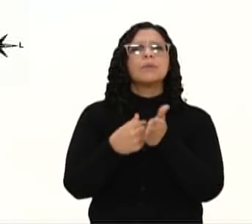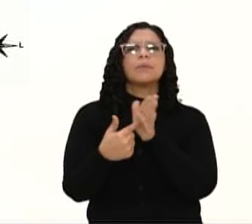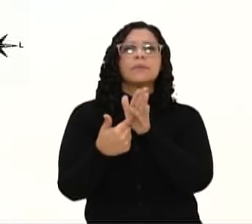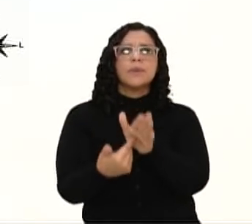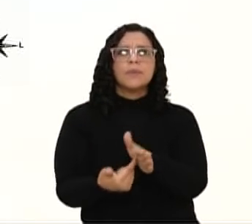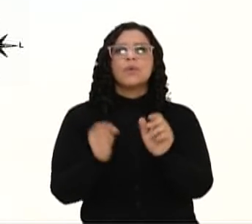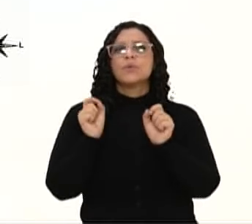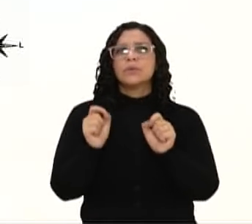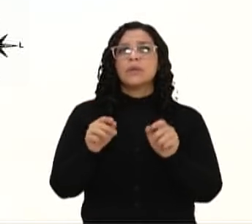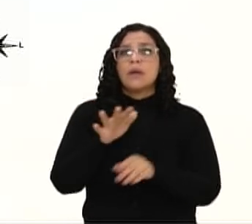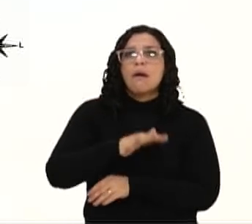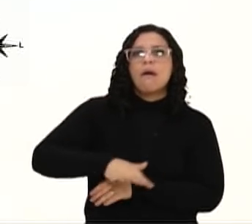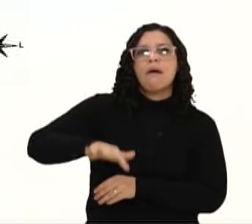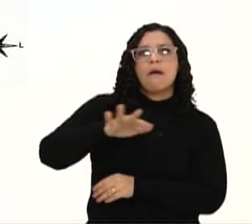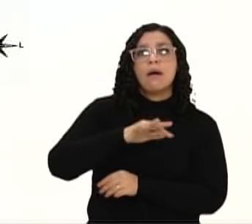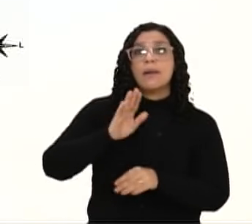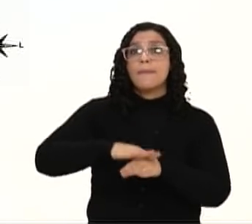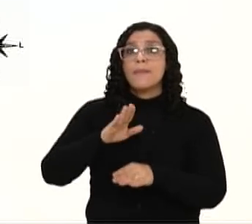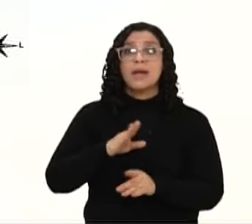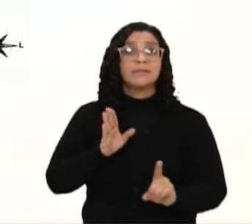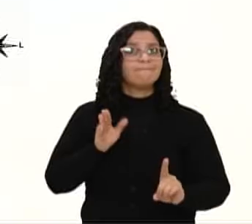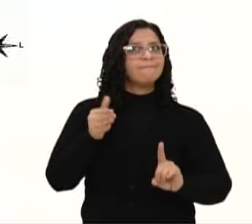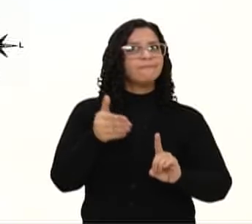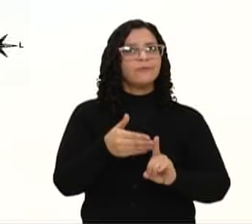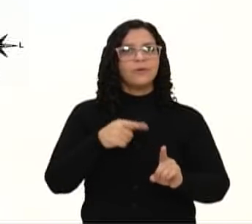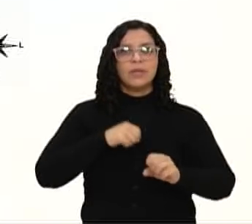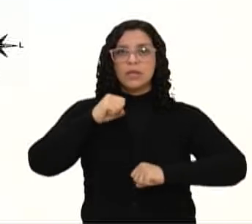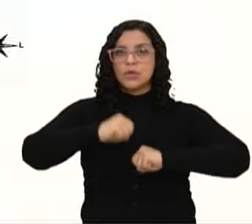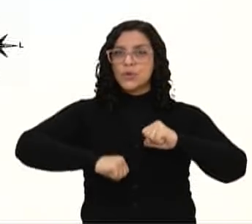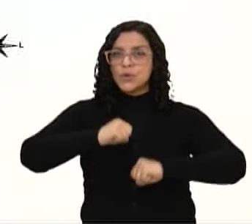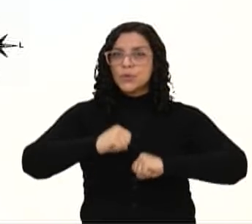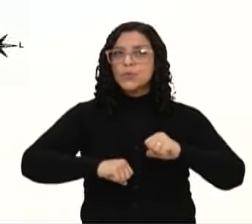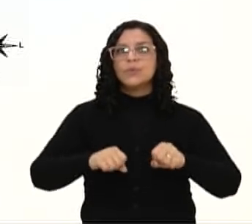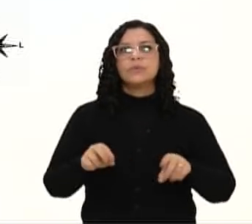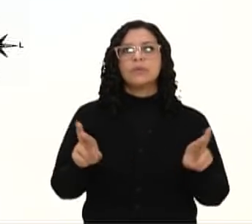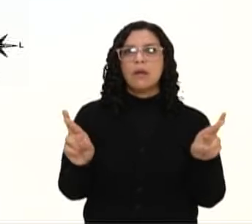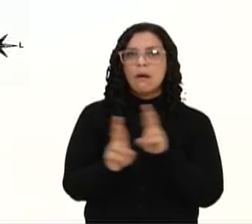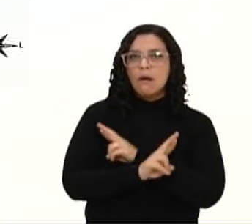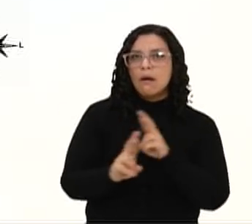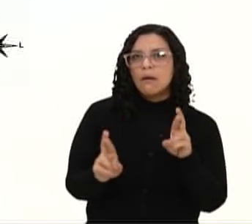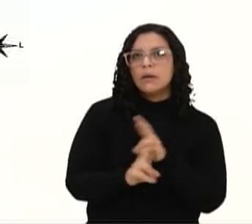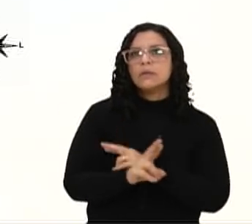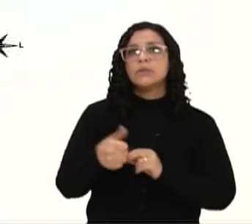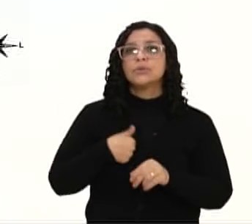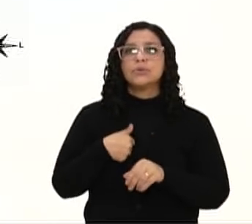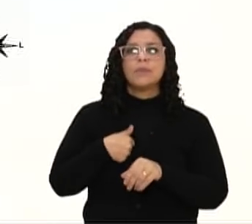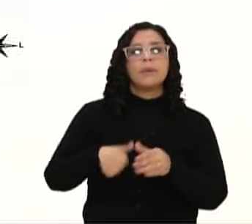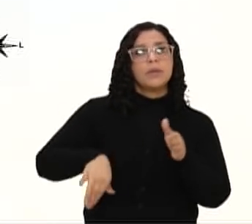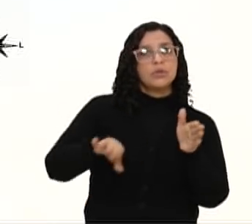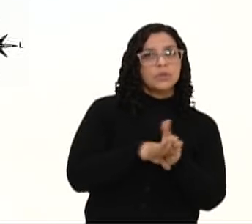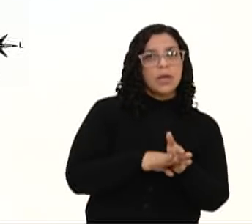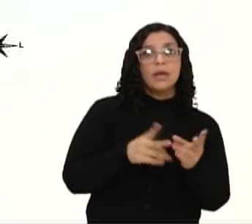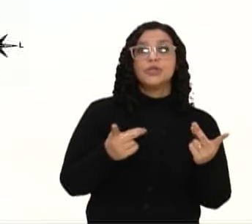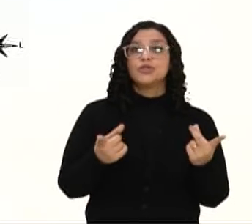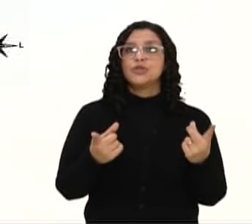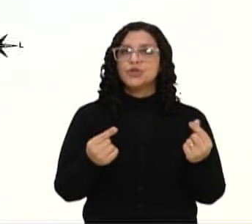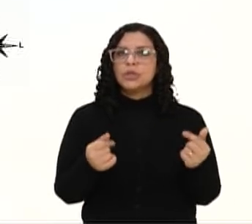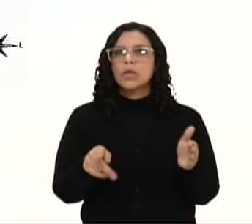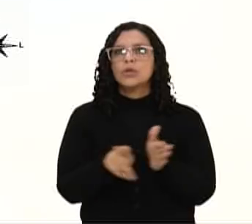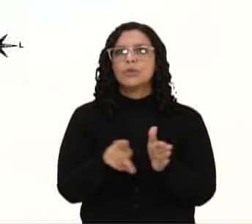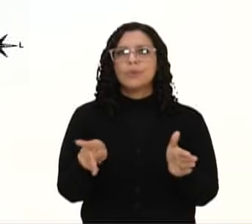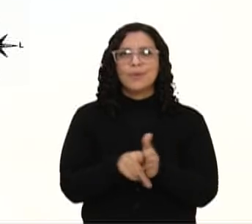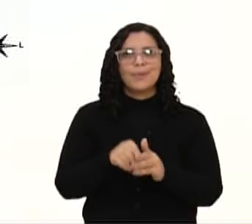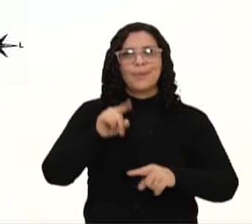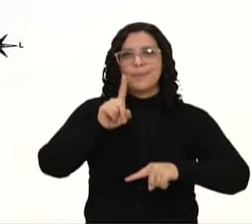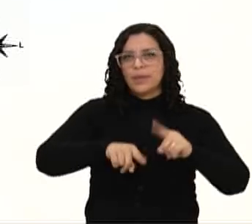ali as áreas de maior concentração industrial relacionadas com o acesso a recursos